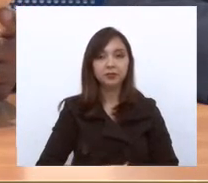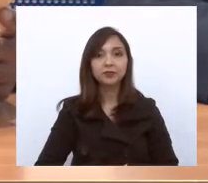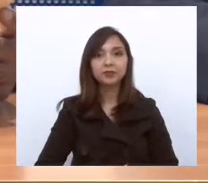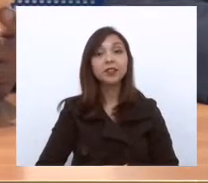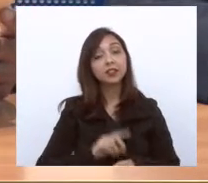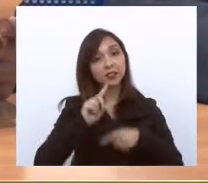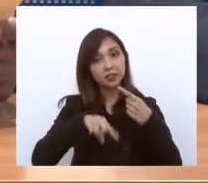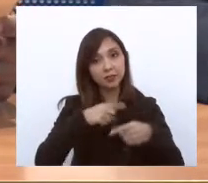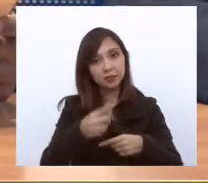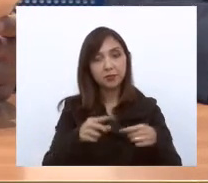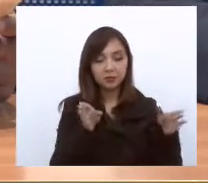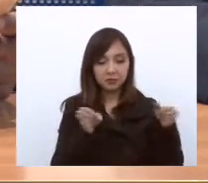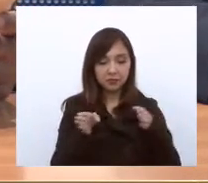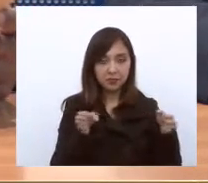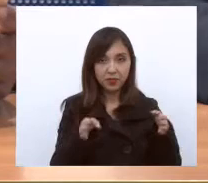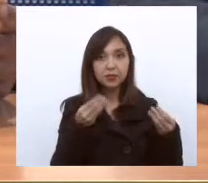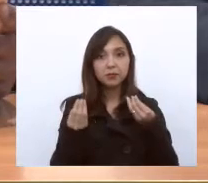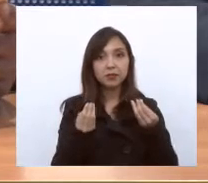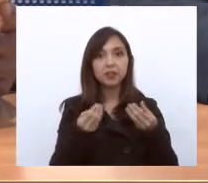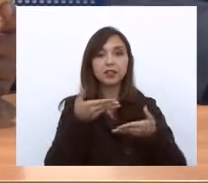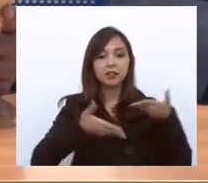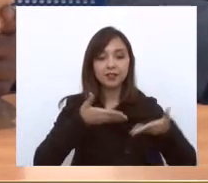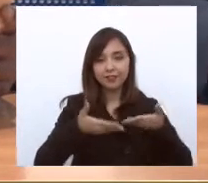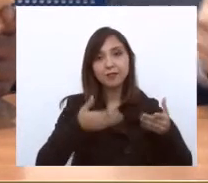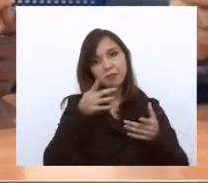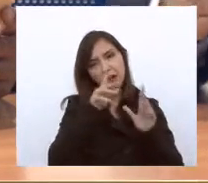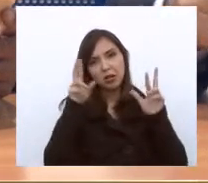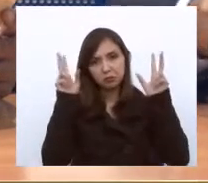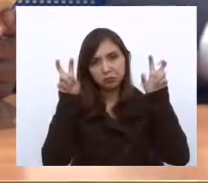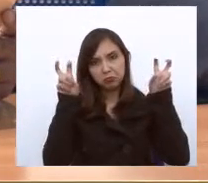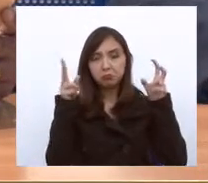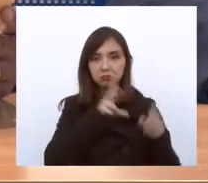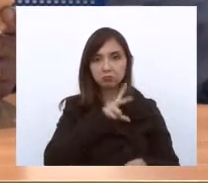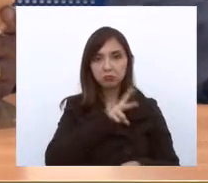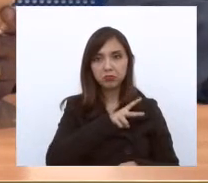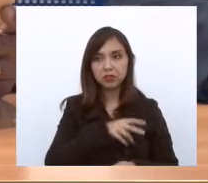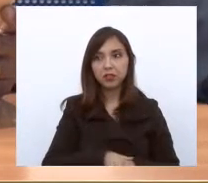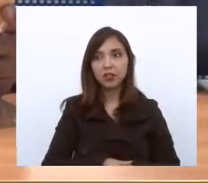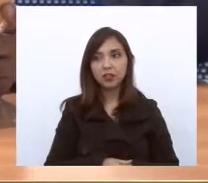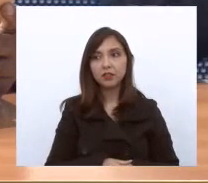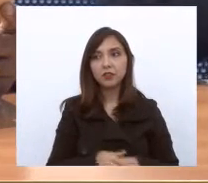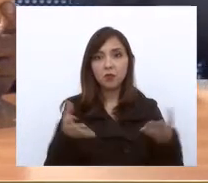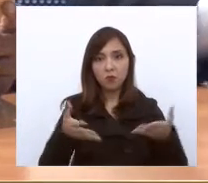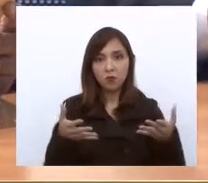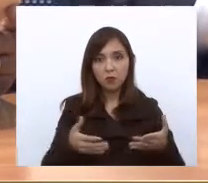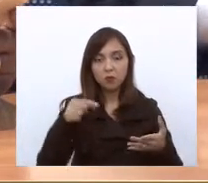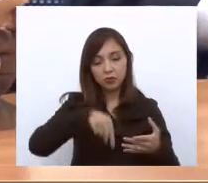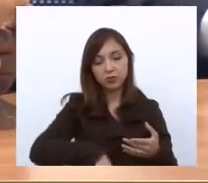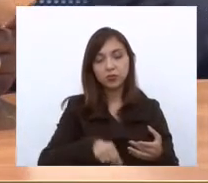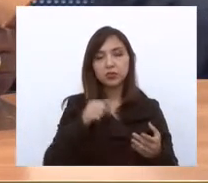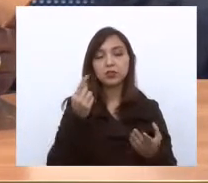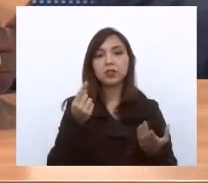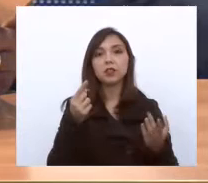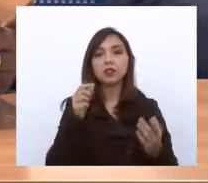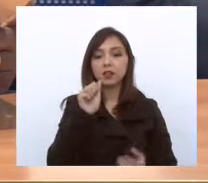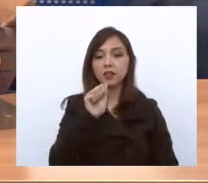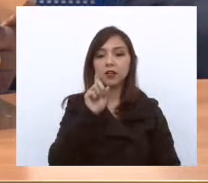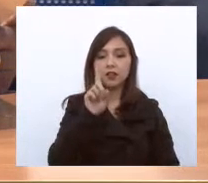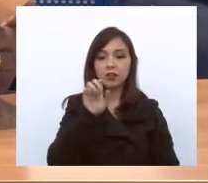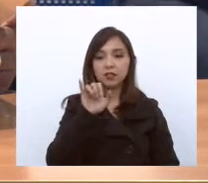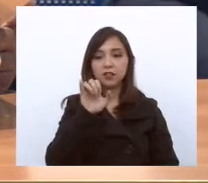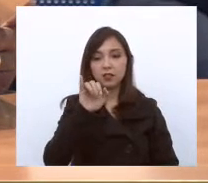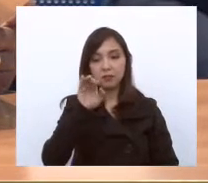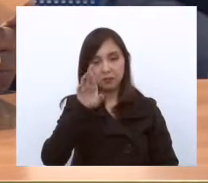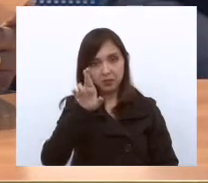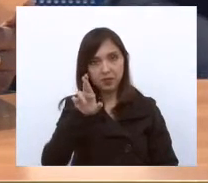em seguida pelo mesmo período, para tratarem-se de assuntos particulares. Tendo em vista que o atual quarto suplente do partido, o senhor Ademir Ernesto